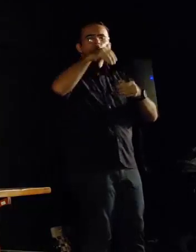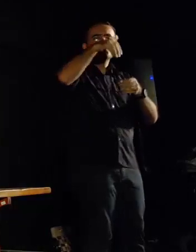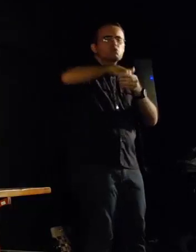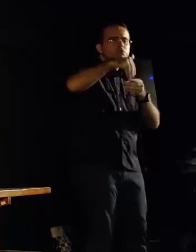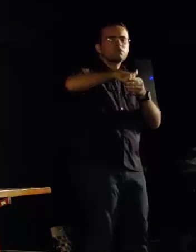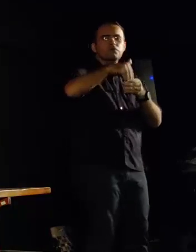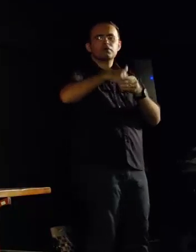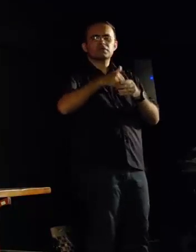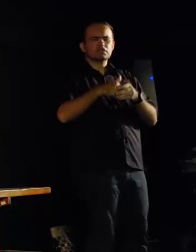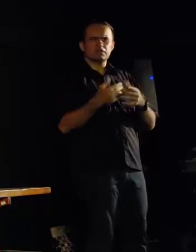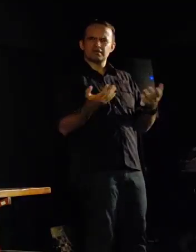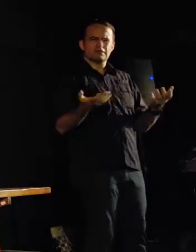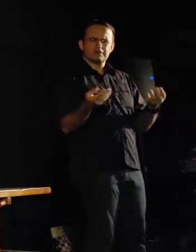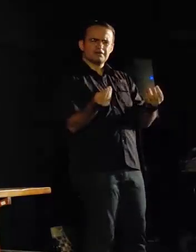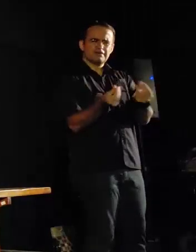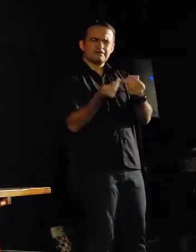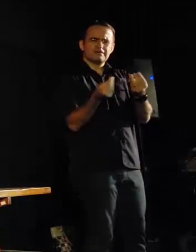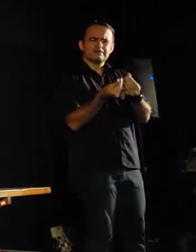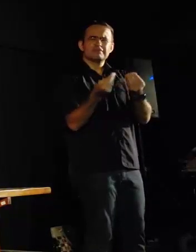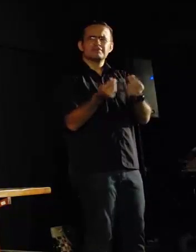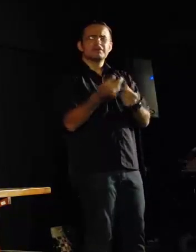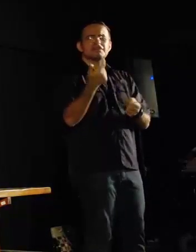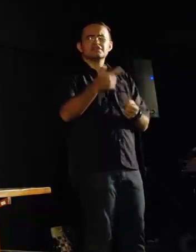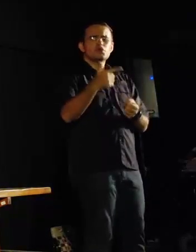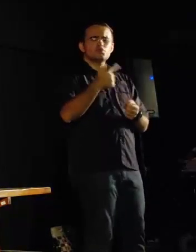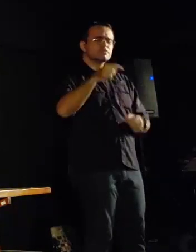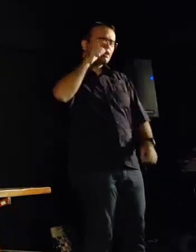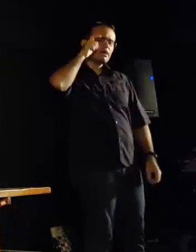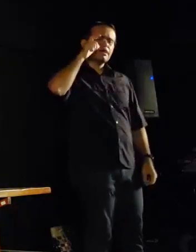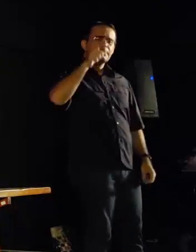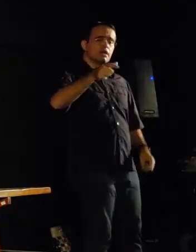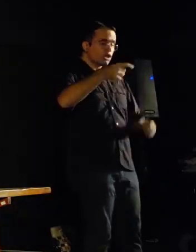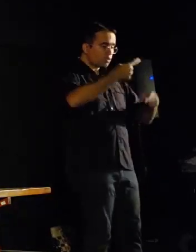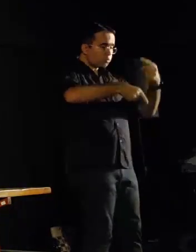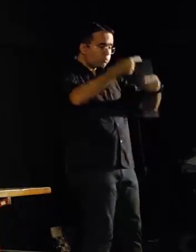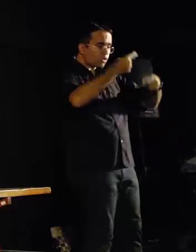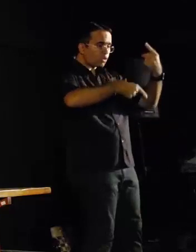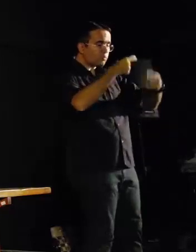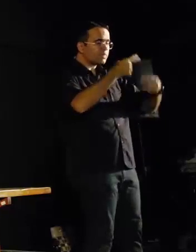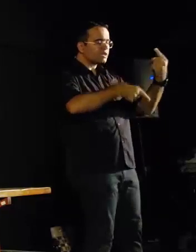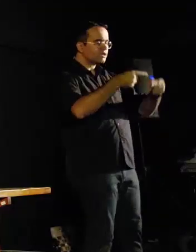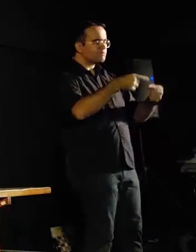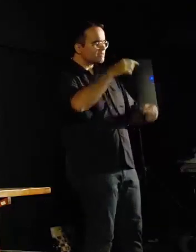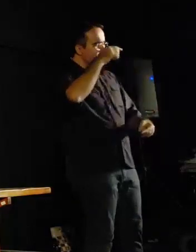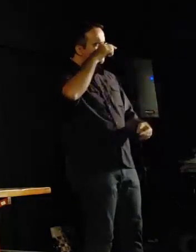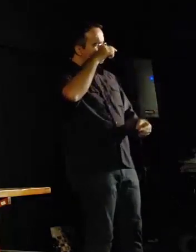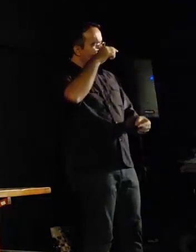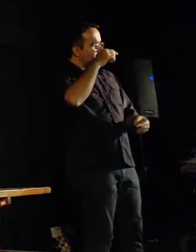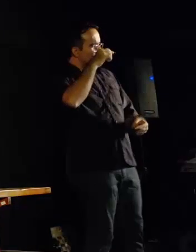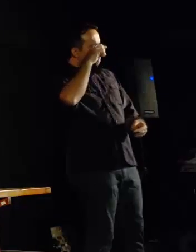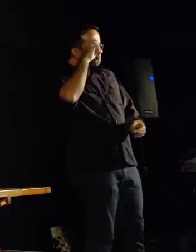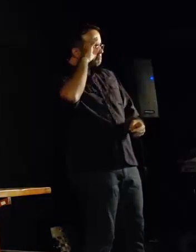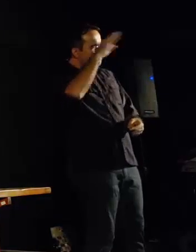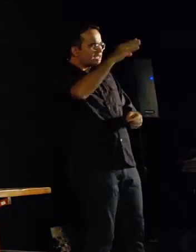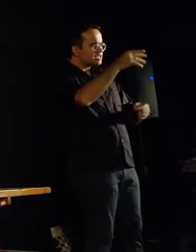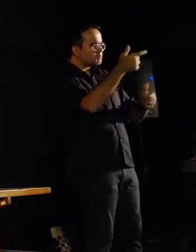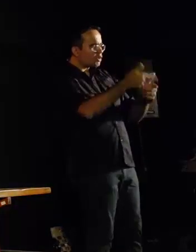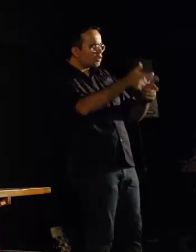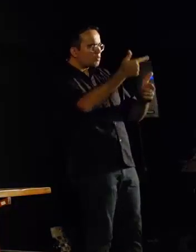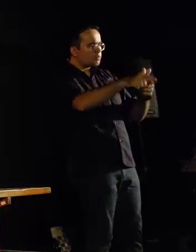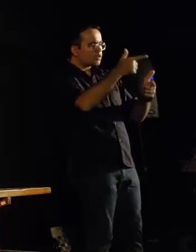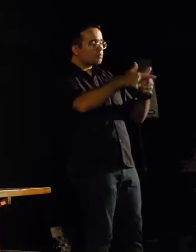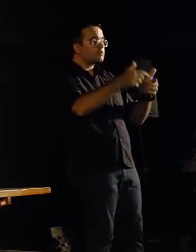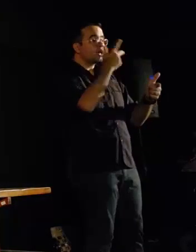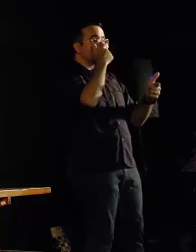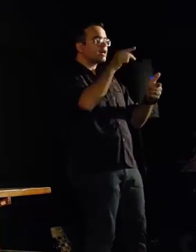Você percebe? Claro que é um esvaziamento completo do problema político central, que é uma democracia de baixa intensidade